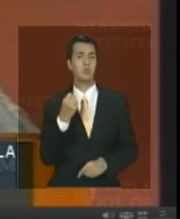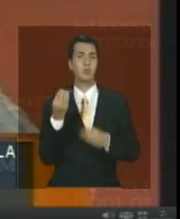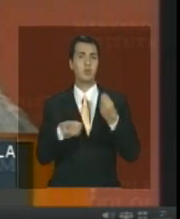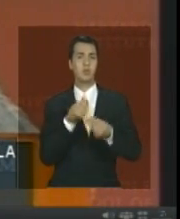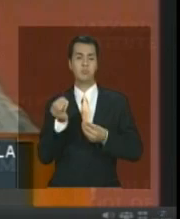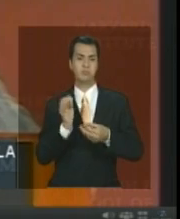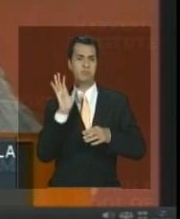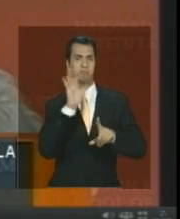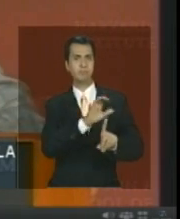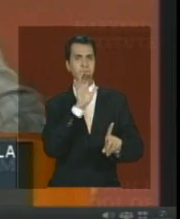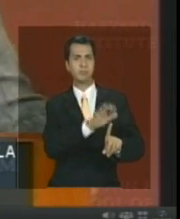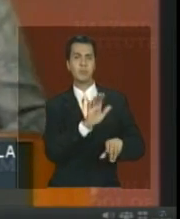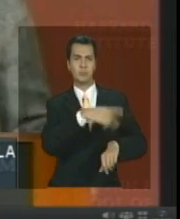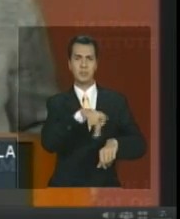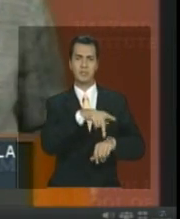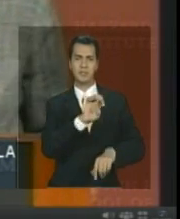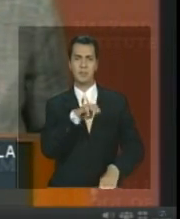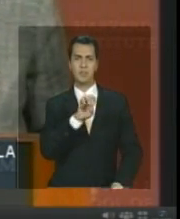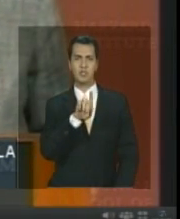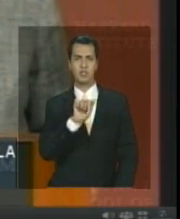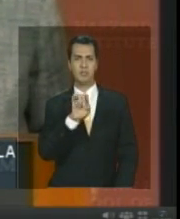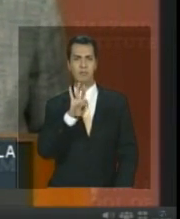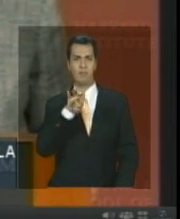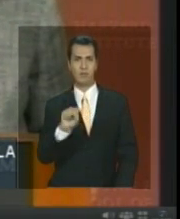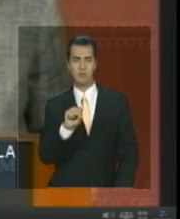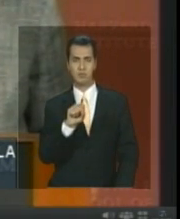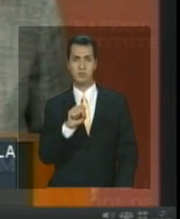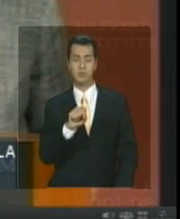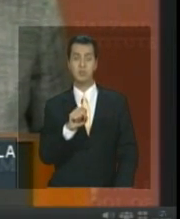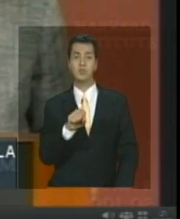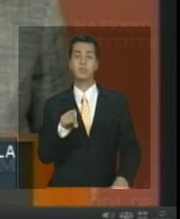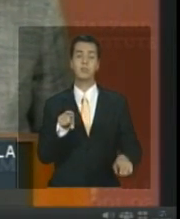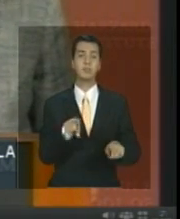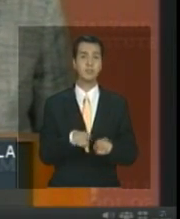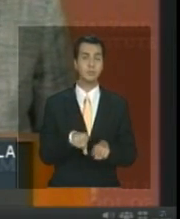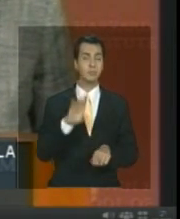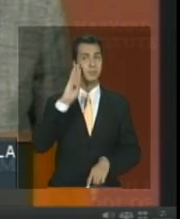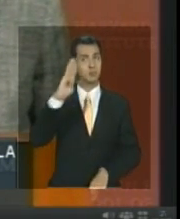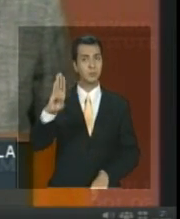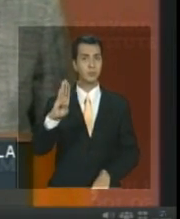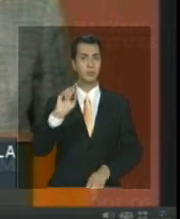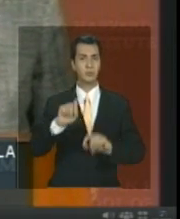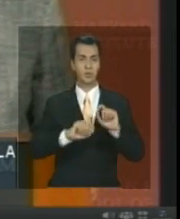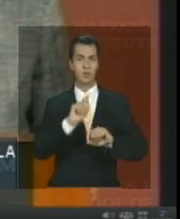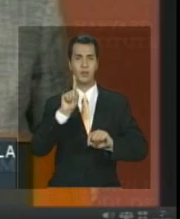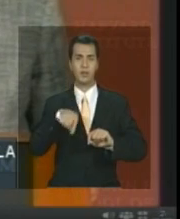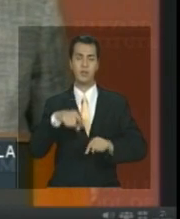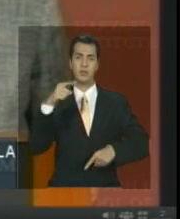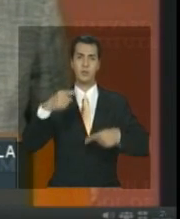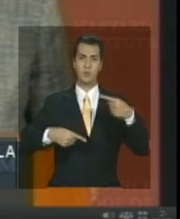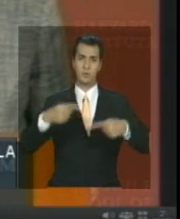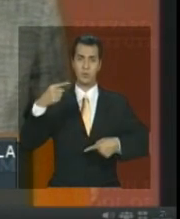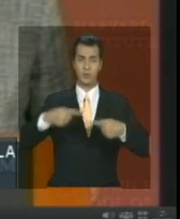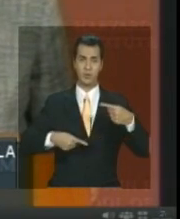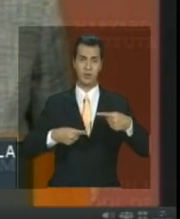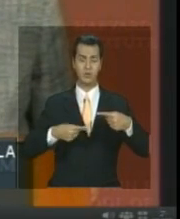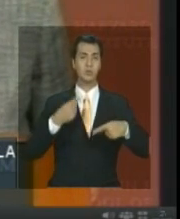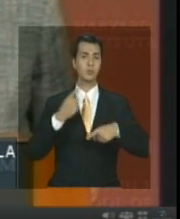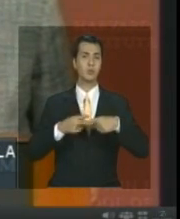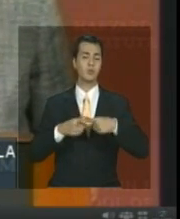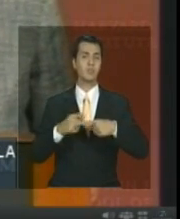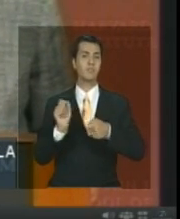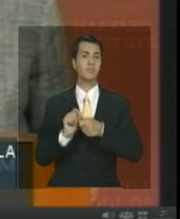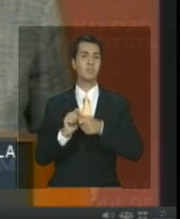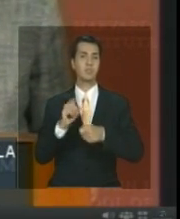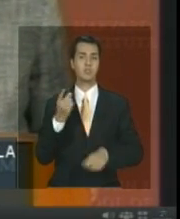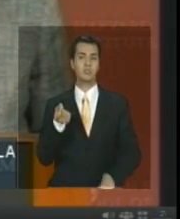países emergentes, principalmente uma forma de concorrência via desvalorização das